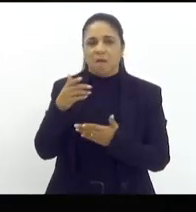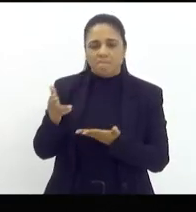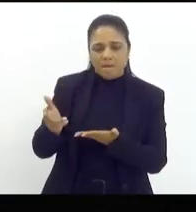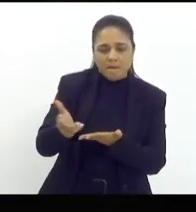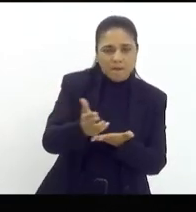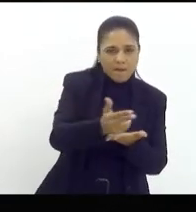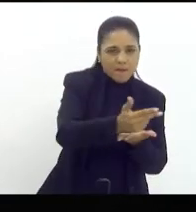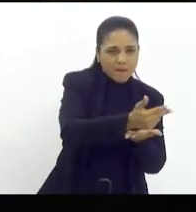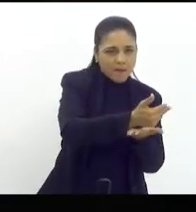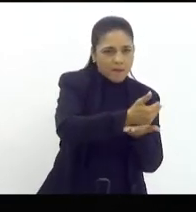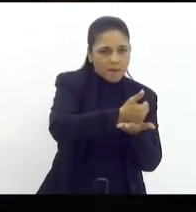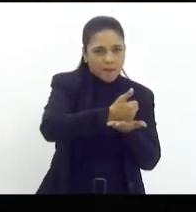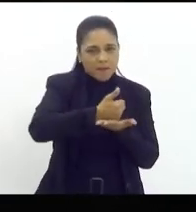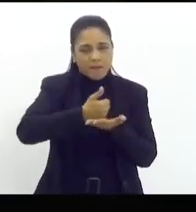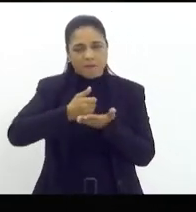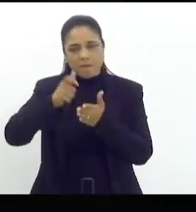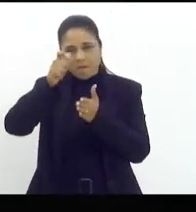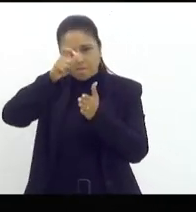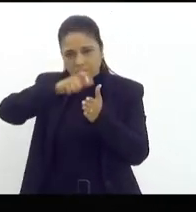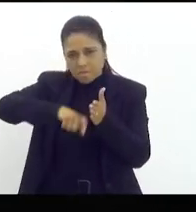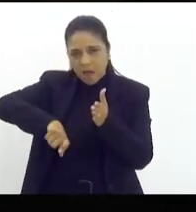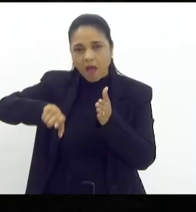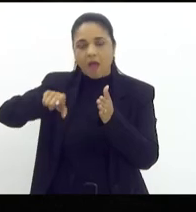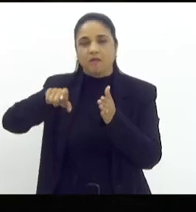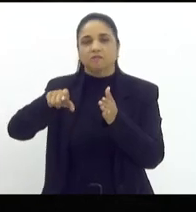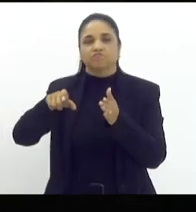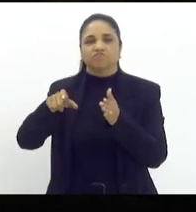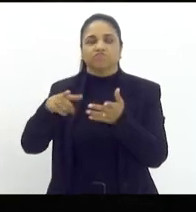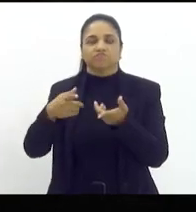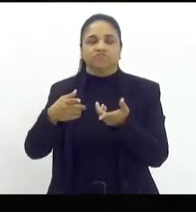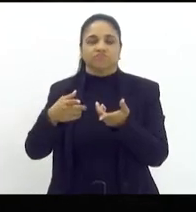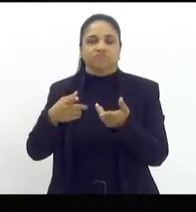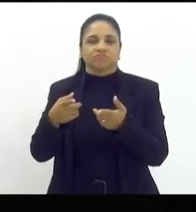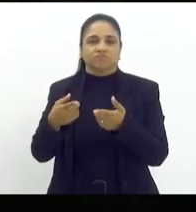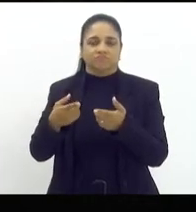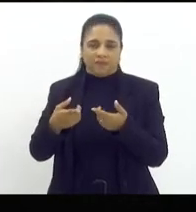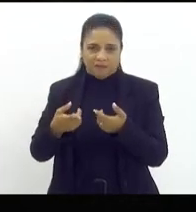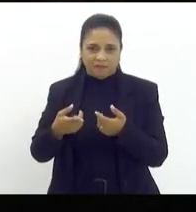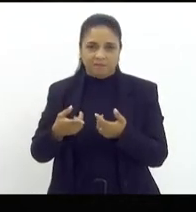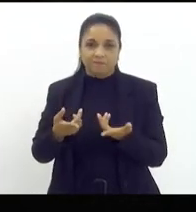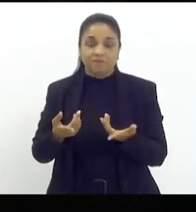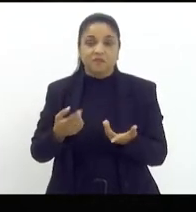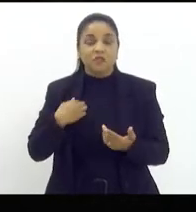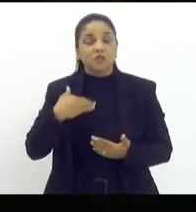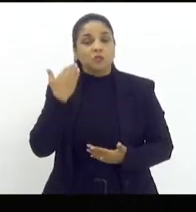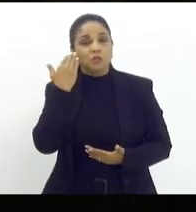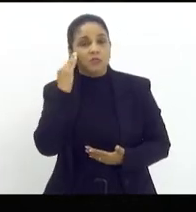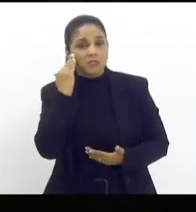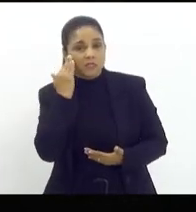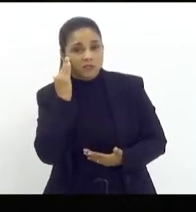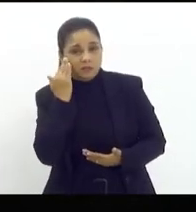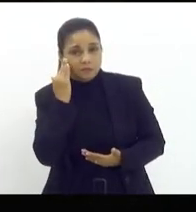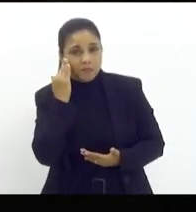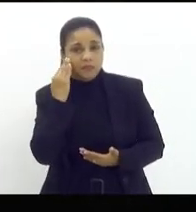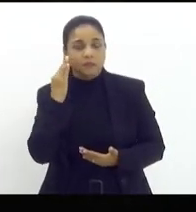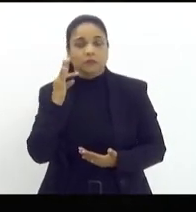a reforma tributária nesse momento de que a minha grande Utopia